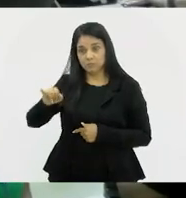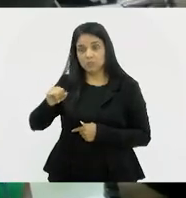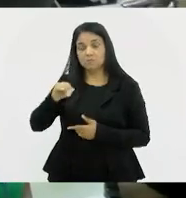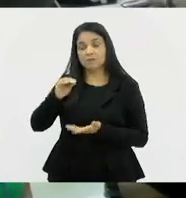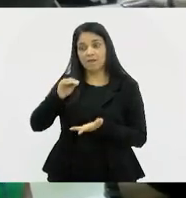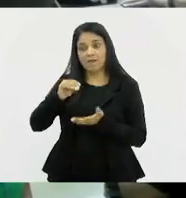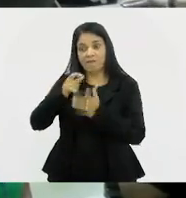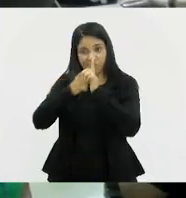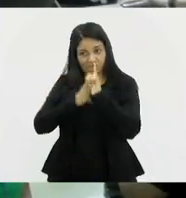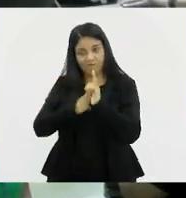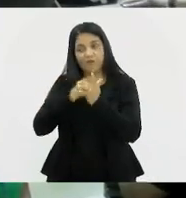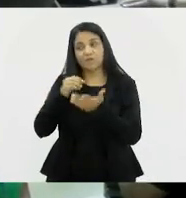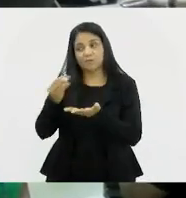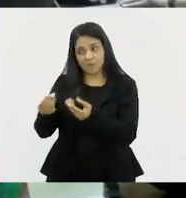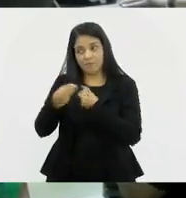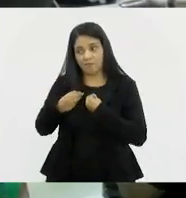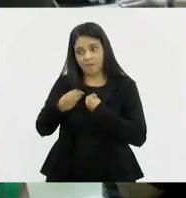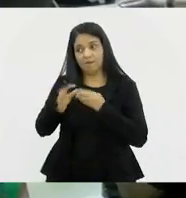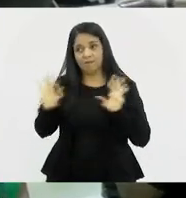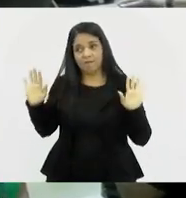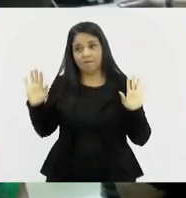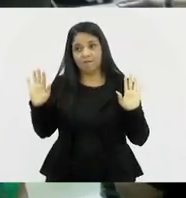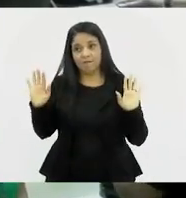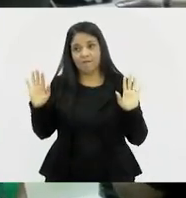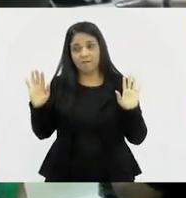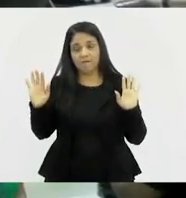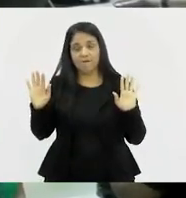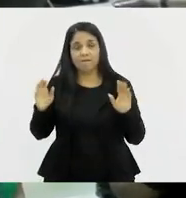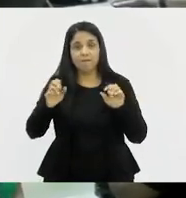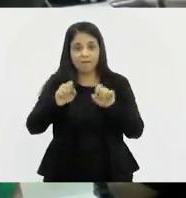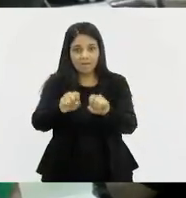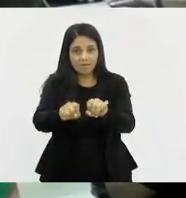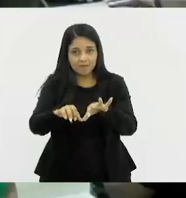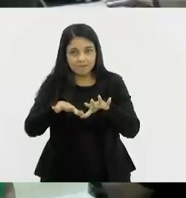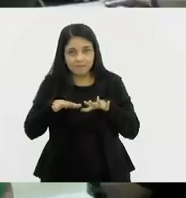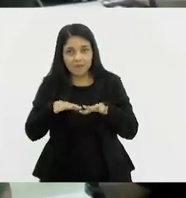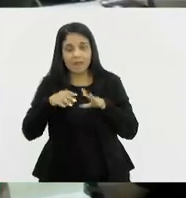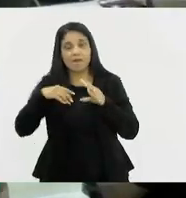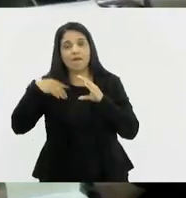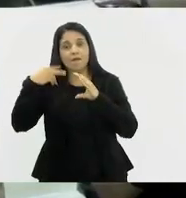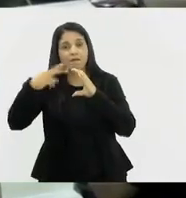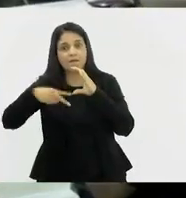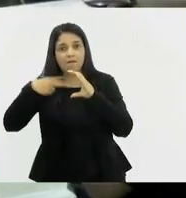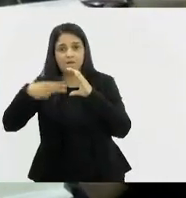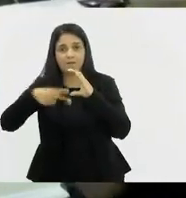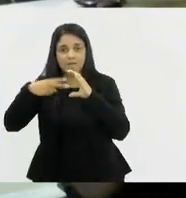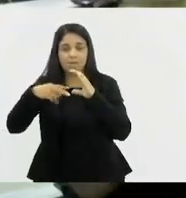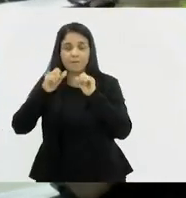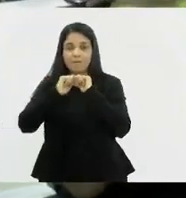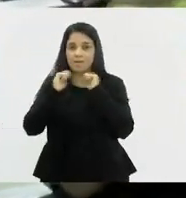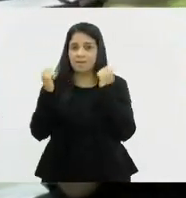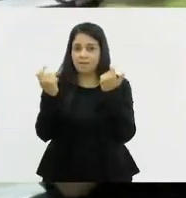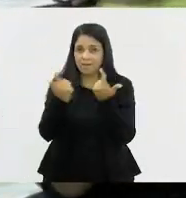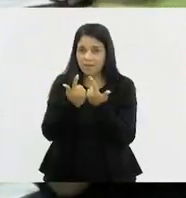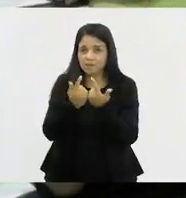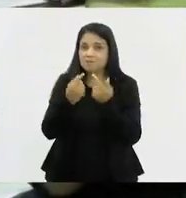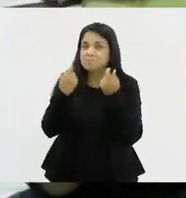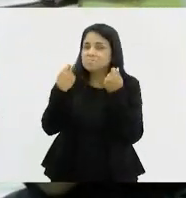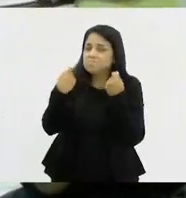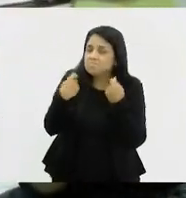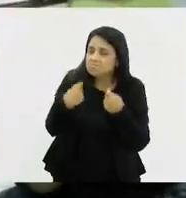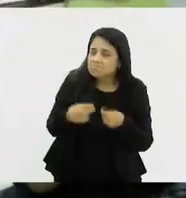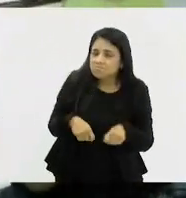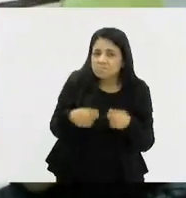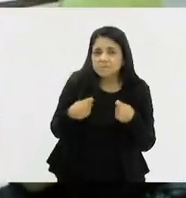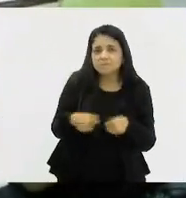Então, porque as assembleias, quer dizer, a Câmara, a LERJ, tem que fazer.